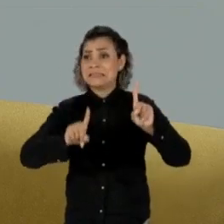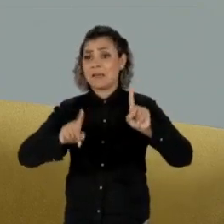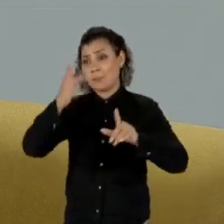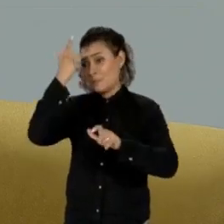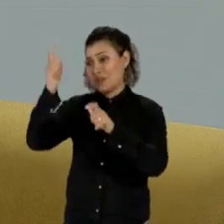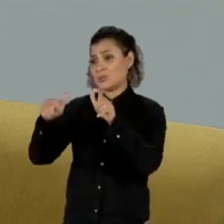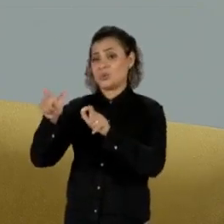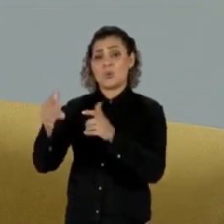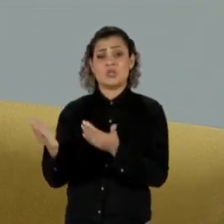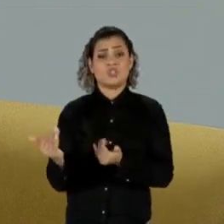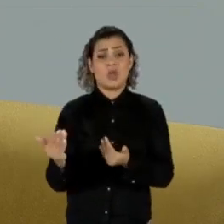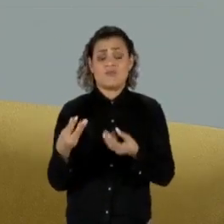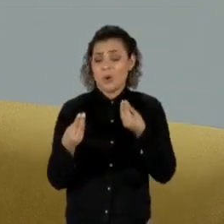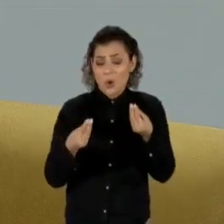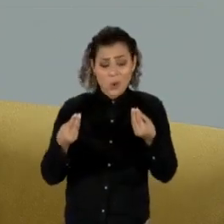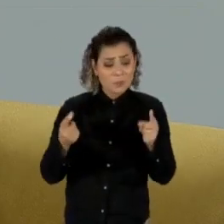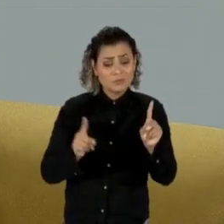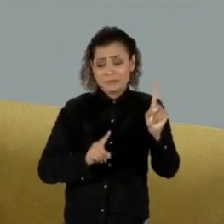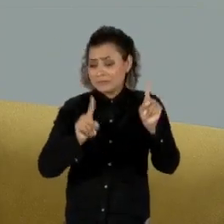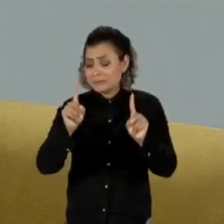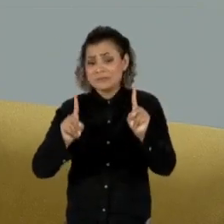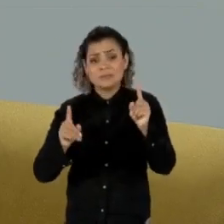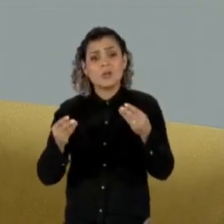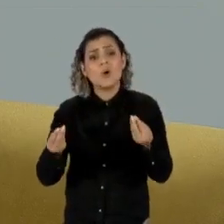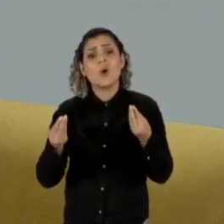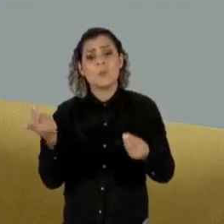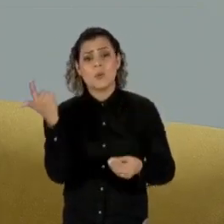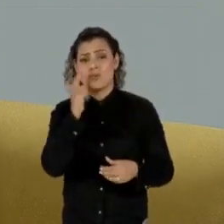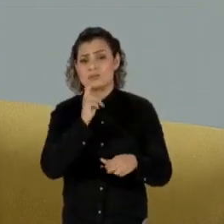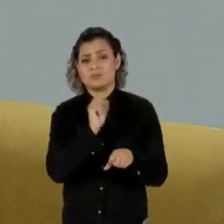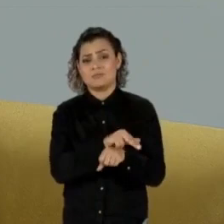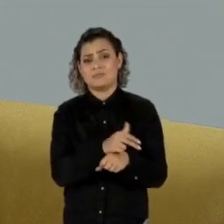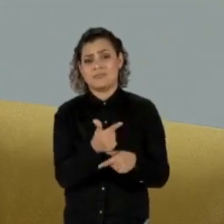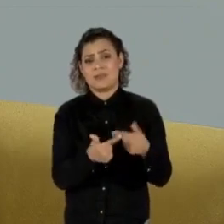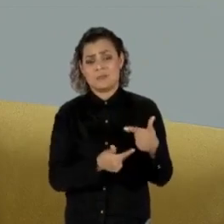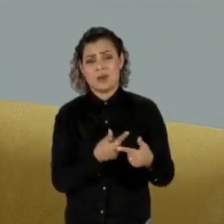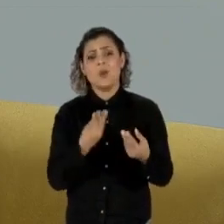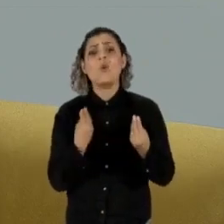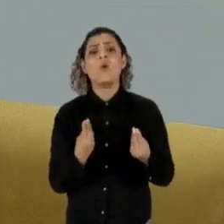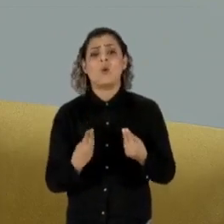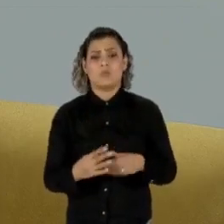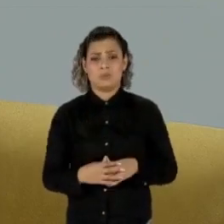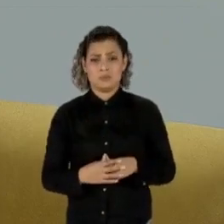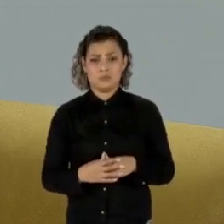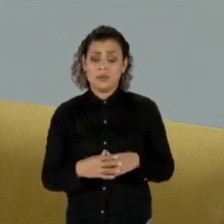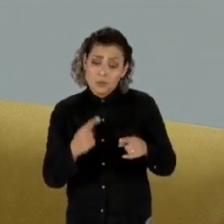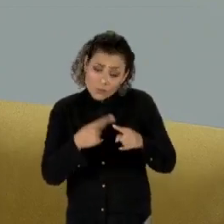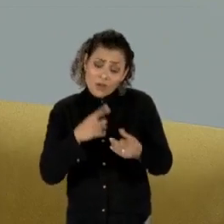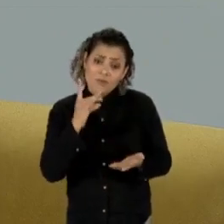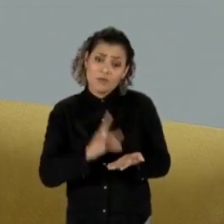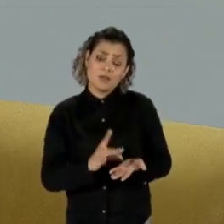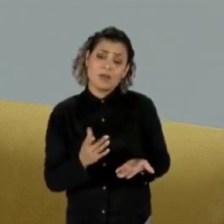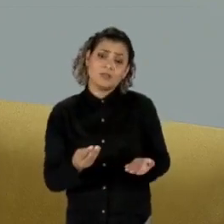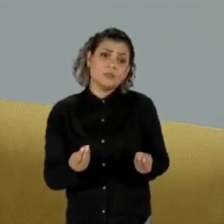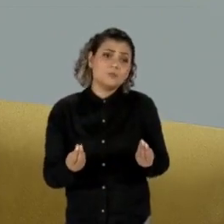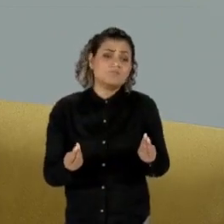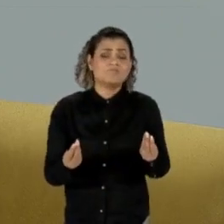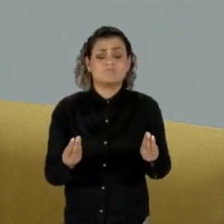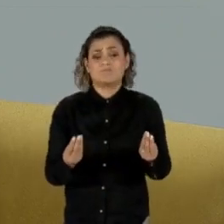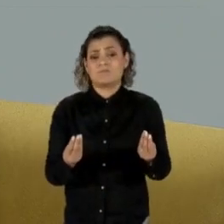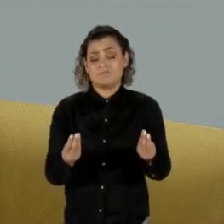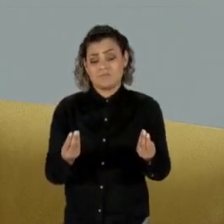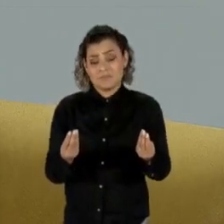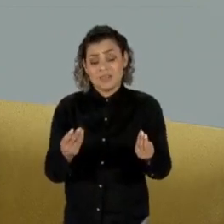mais jovens como tirar melhor proveito como conseguir essa vaga é até se colocando como